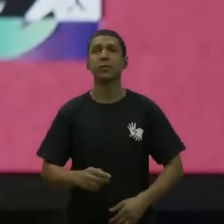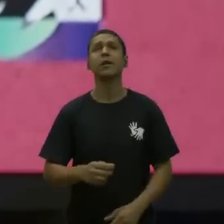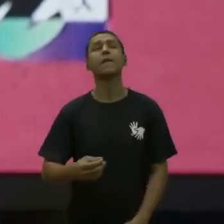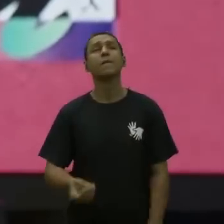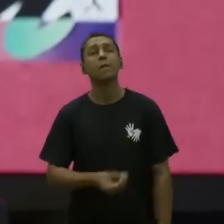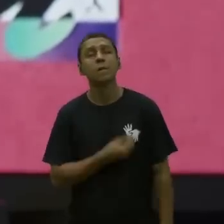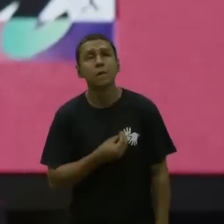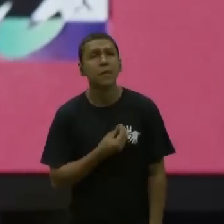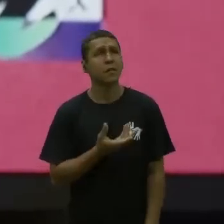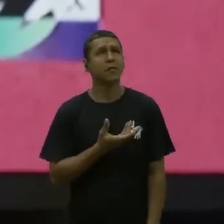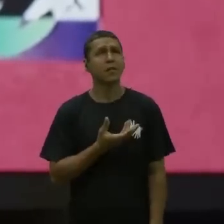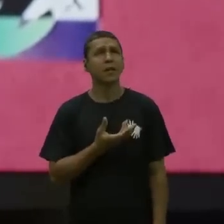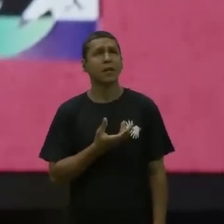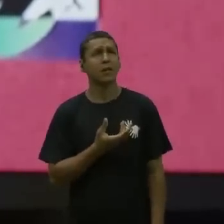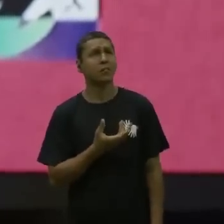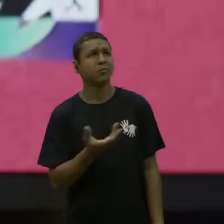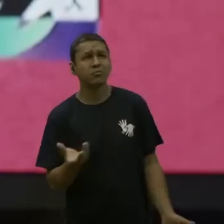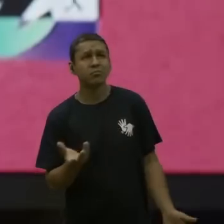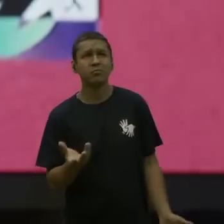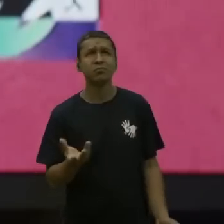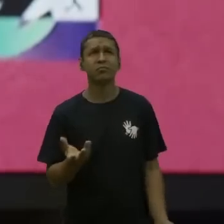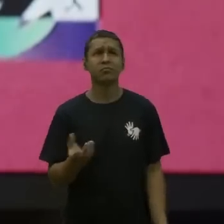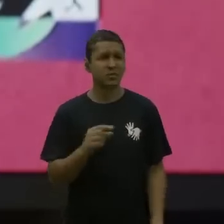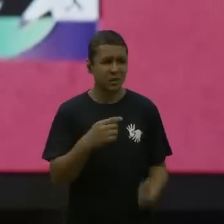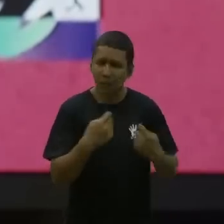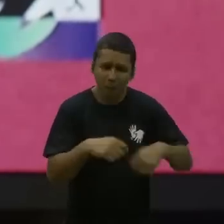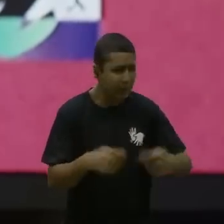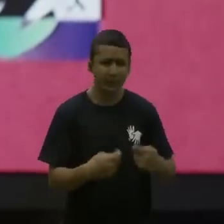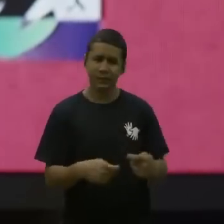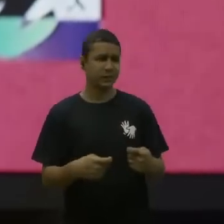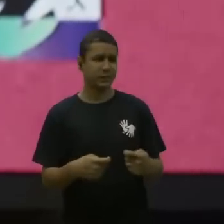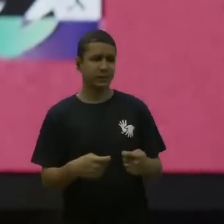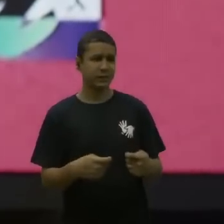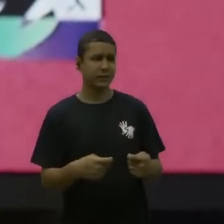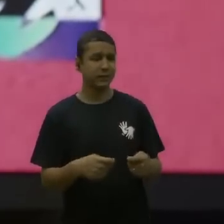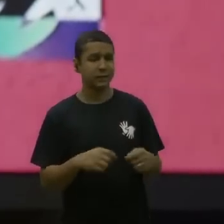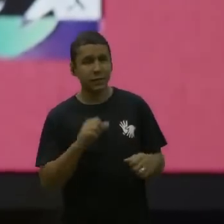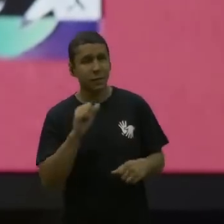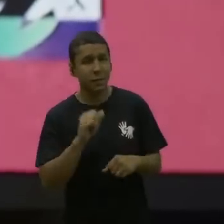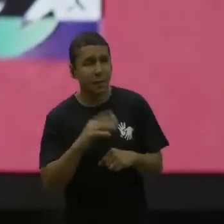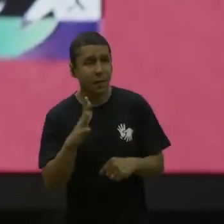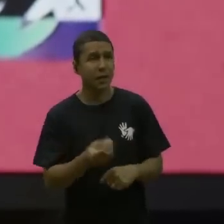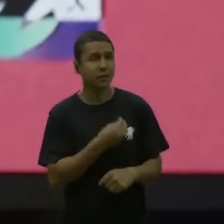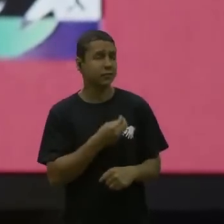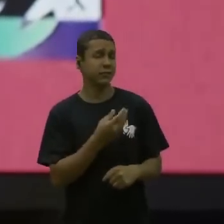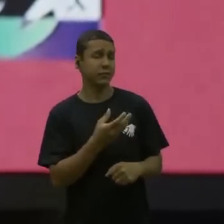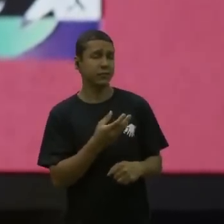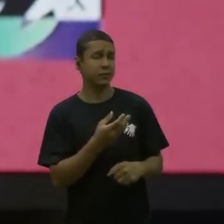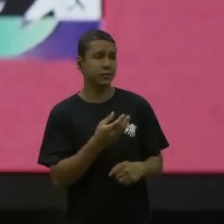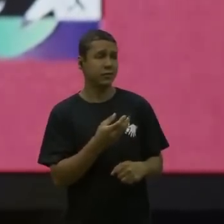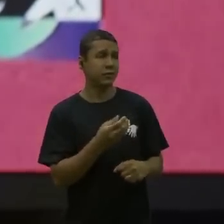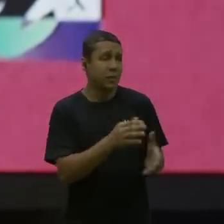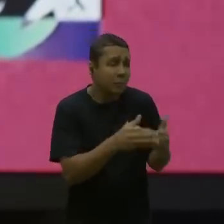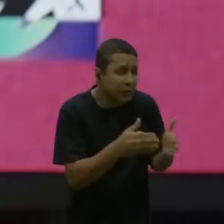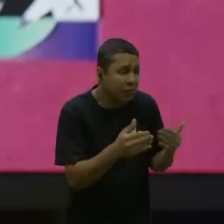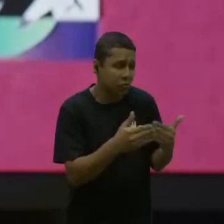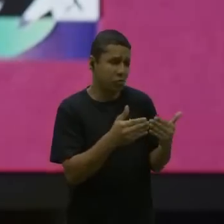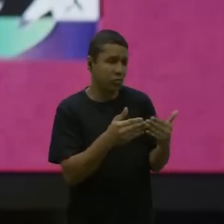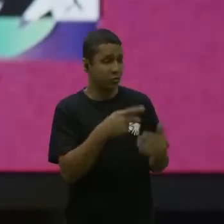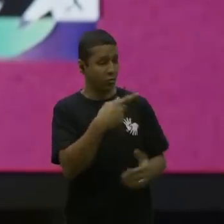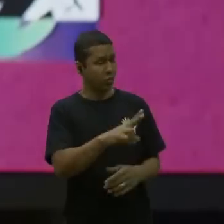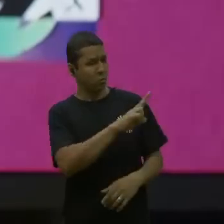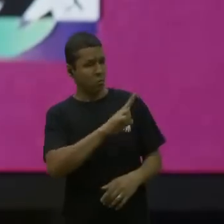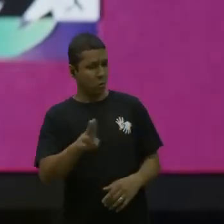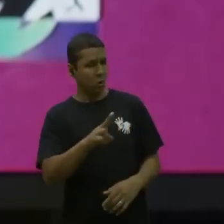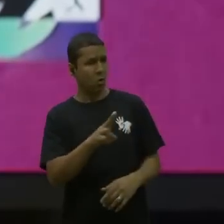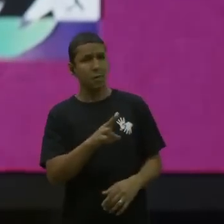de migalhas? Fala, você não precisa mais viver de migalhas. Teu nome está na mesa. Fala